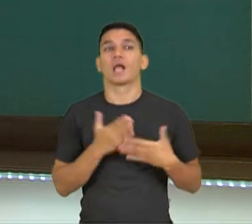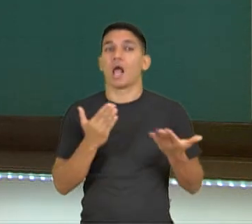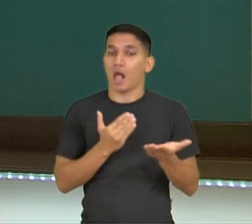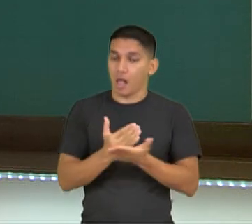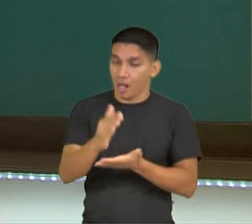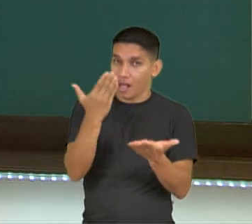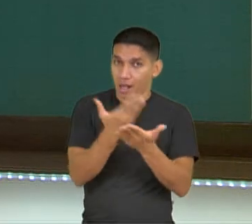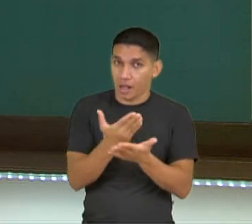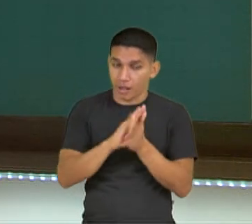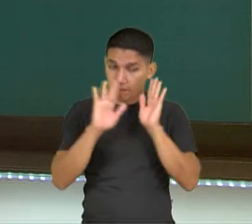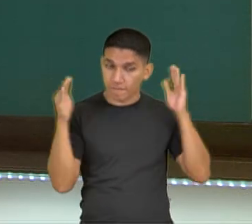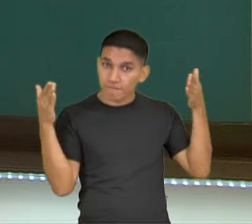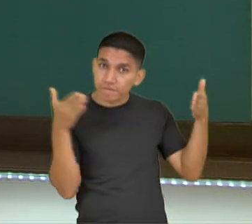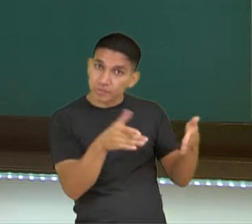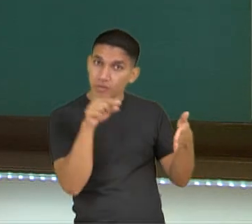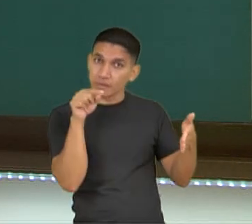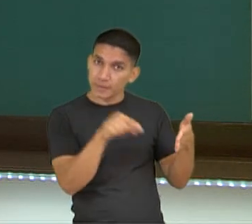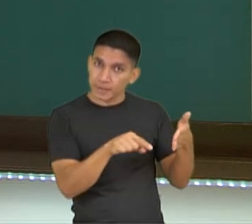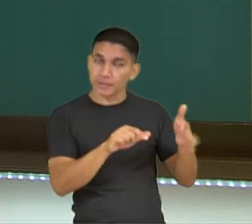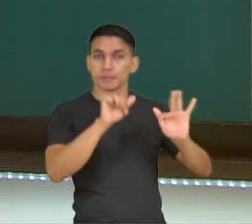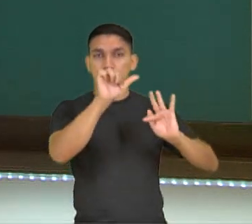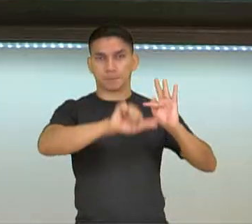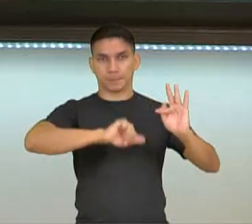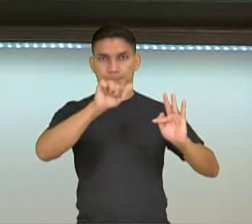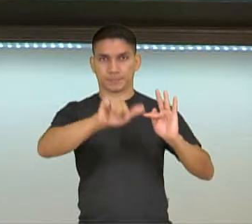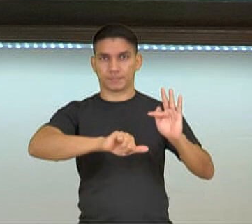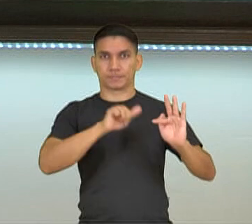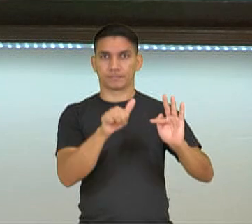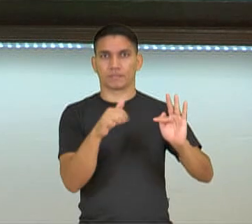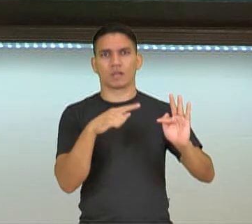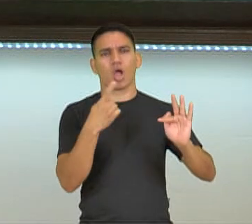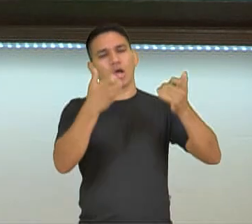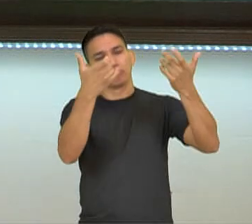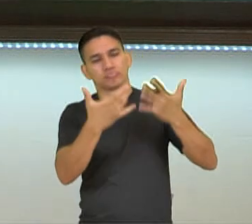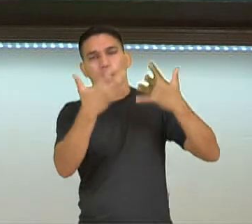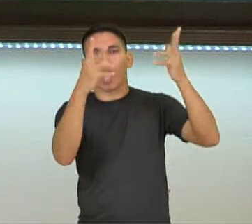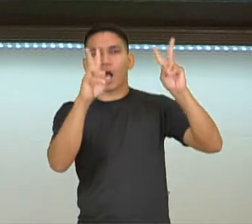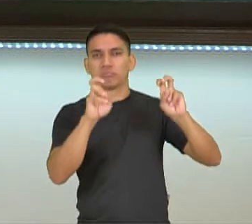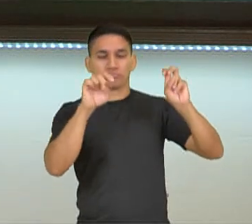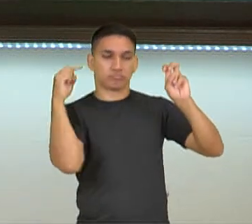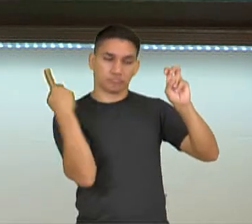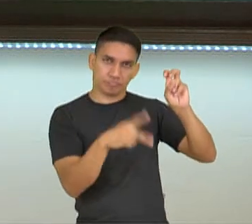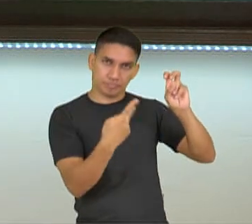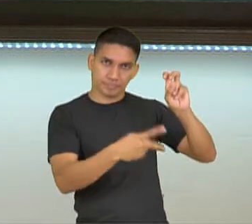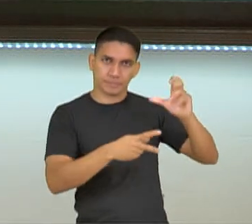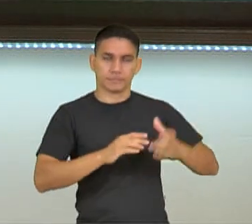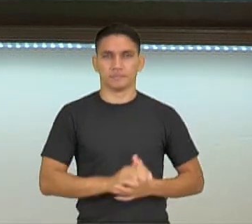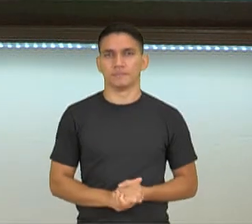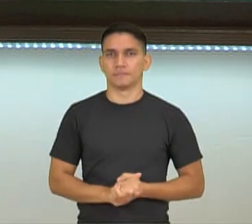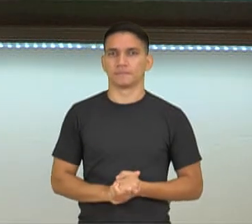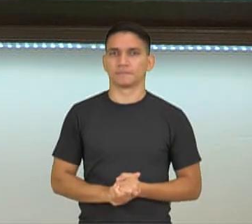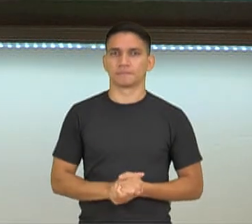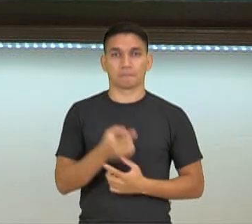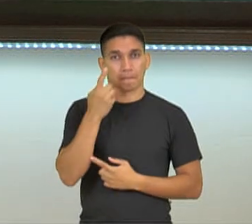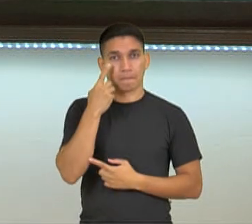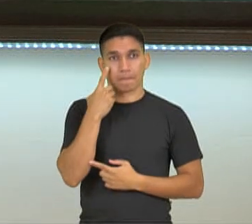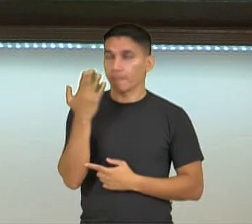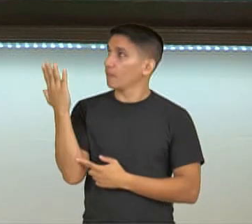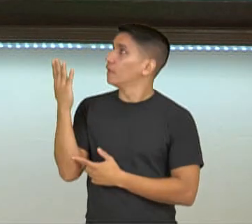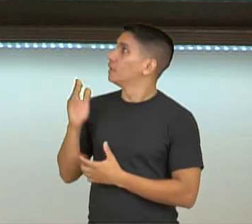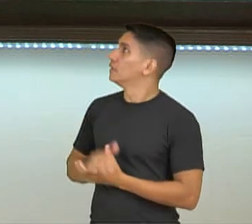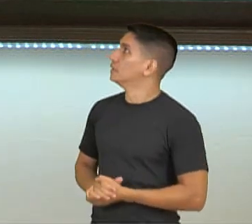foco os fenômenos físicos, tá? Então, a gente vai conversar mais sobre os fenômenos físicos. Vamos dar uma olhadinha